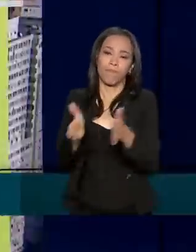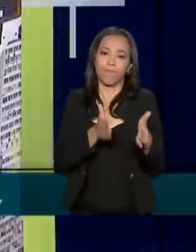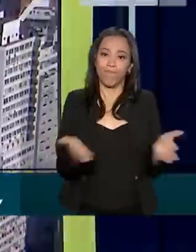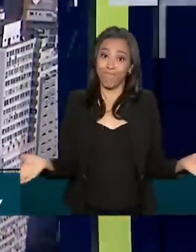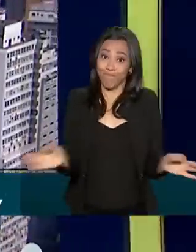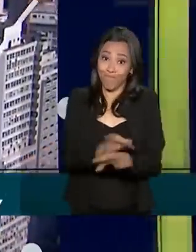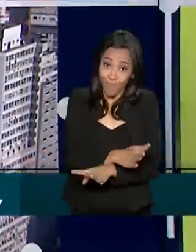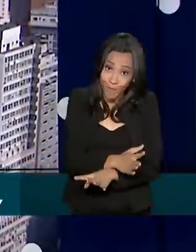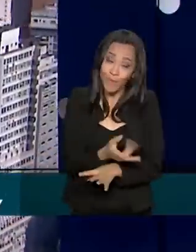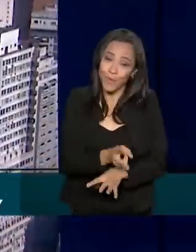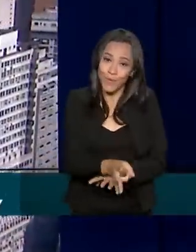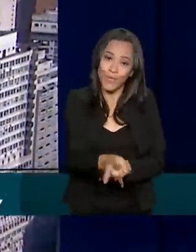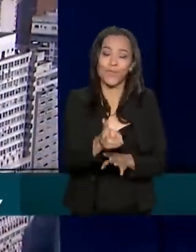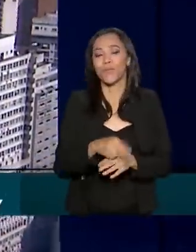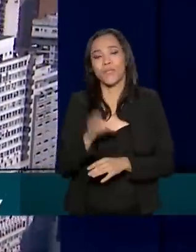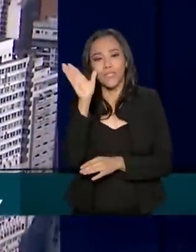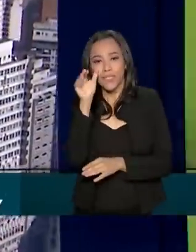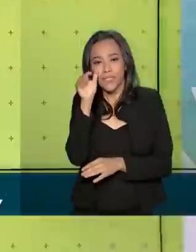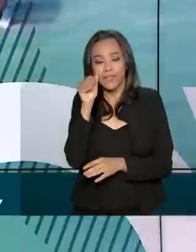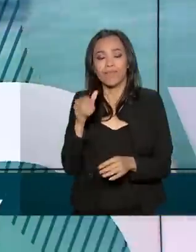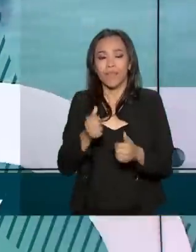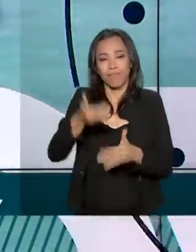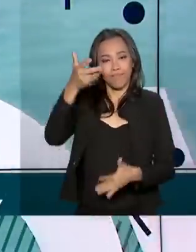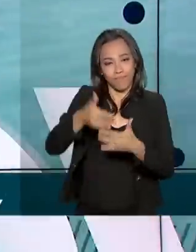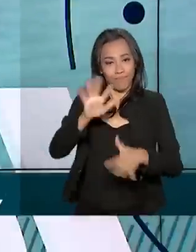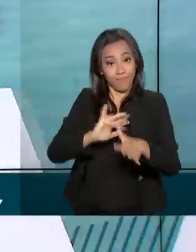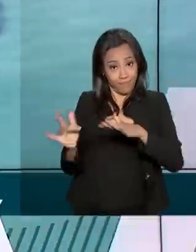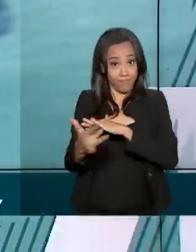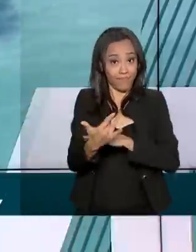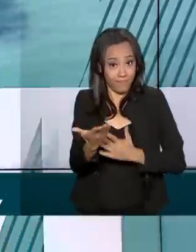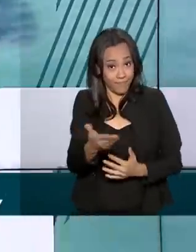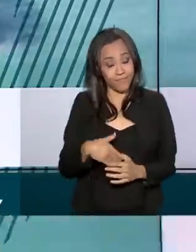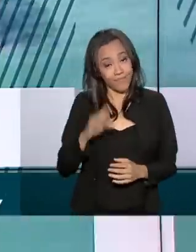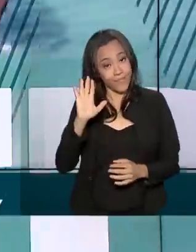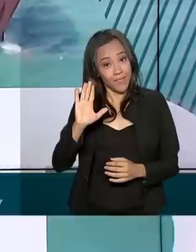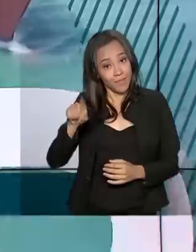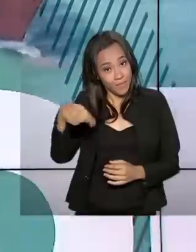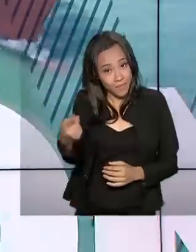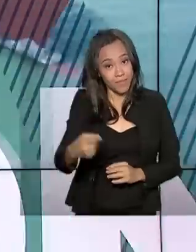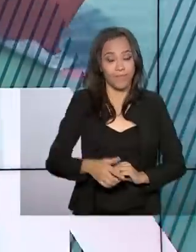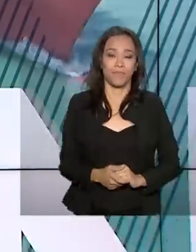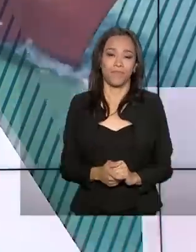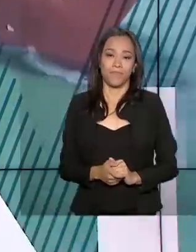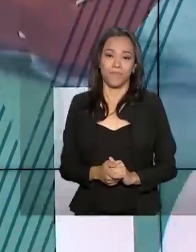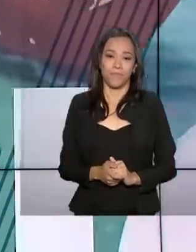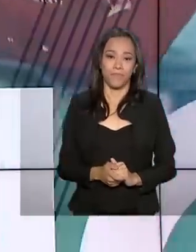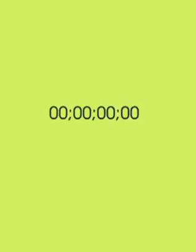fica por aqui. Continue nos acompanhando também pelas redes sociais. Até a próxima edição.